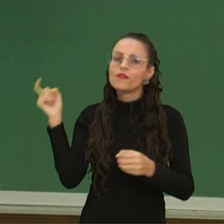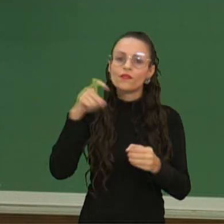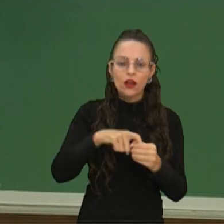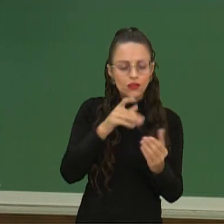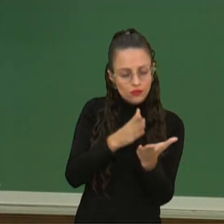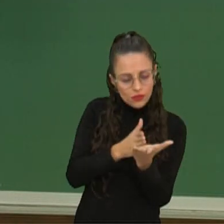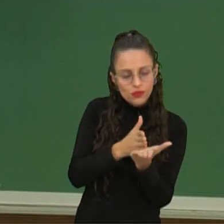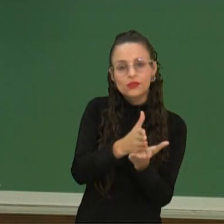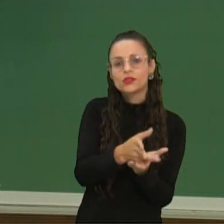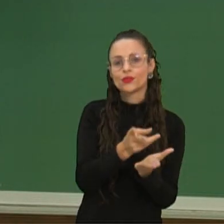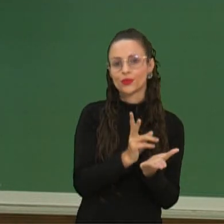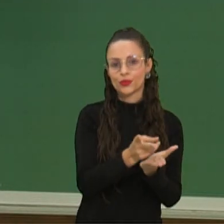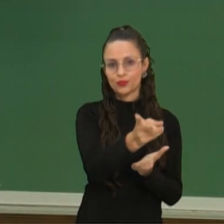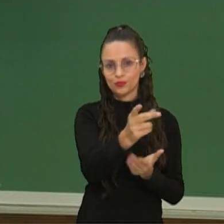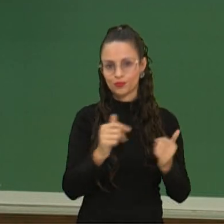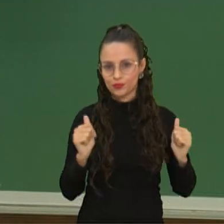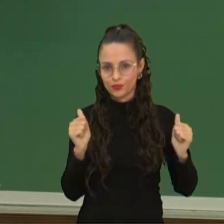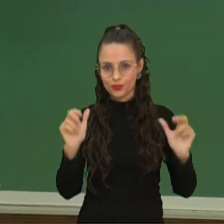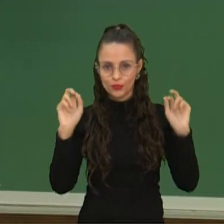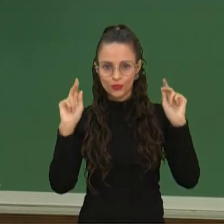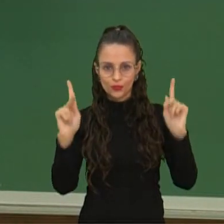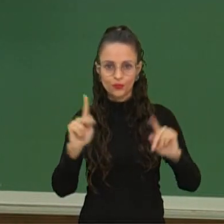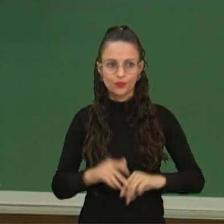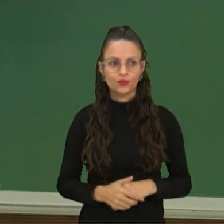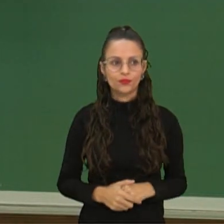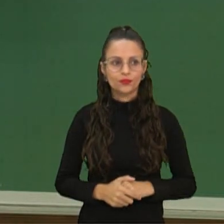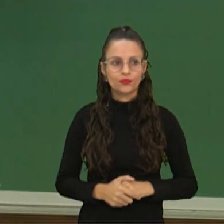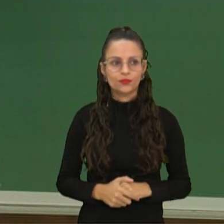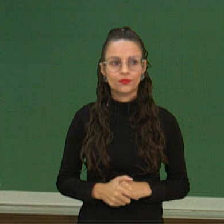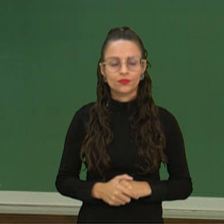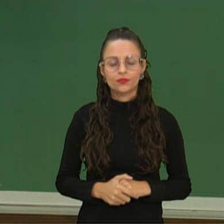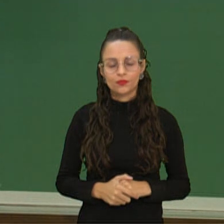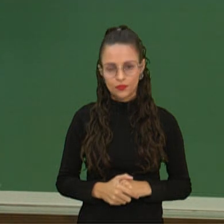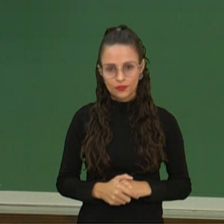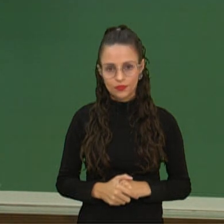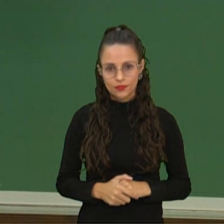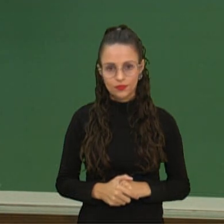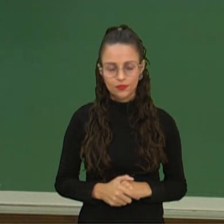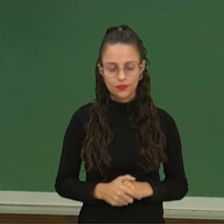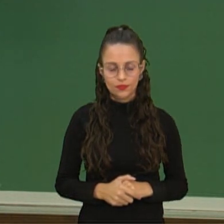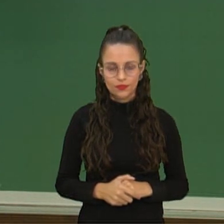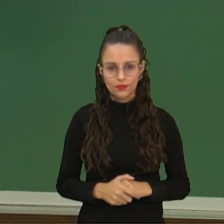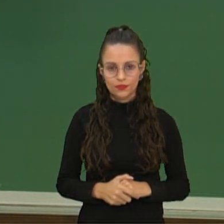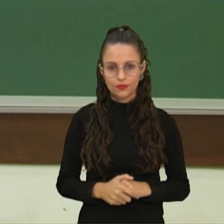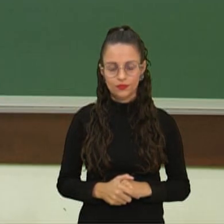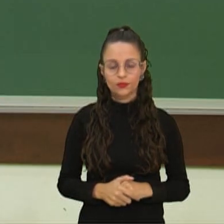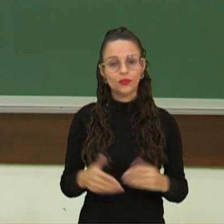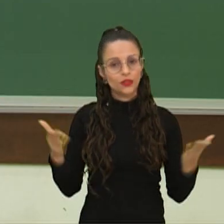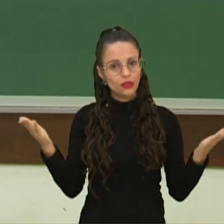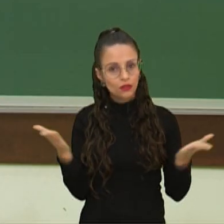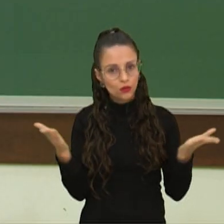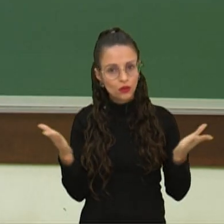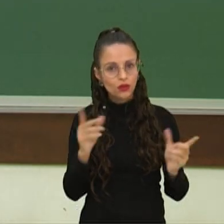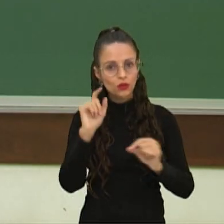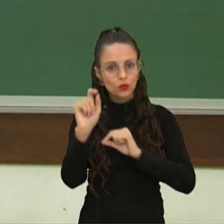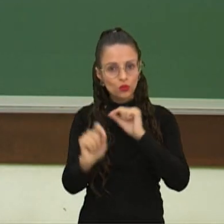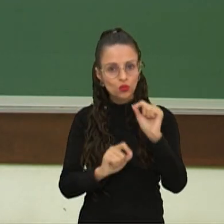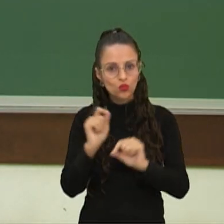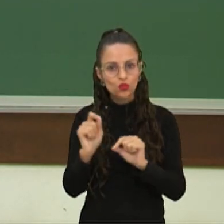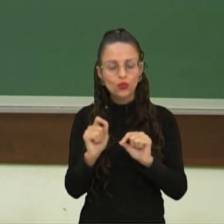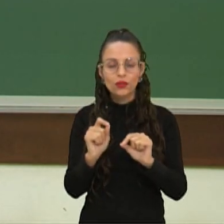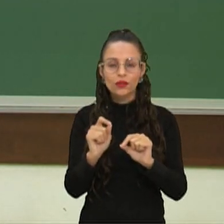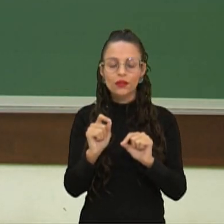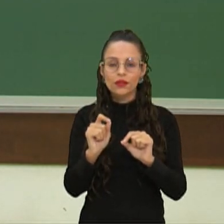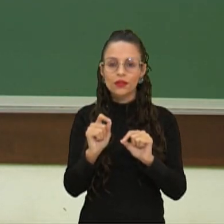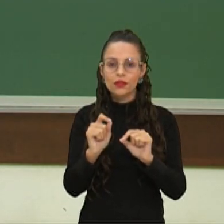Ok? Alright. Let's move on. Language in use. Então agora nós chegamos no